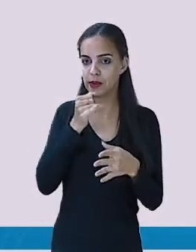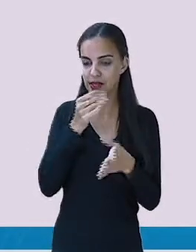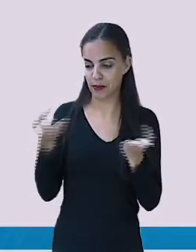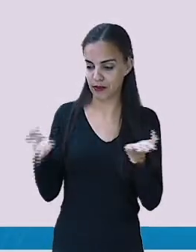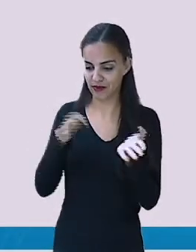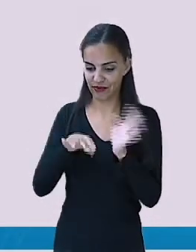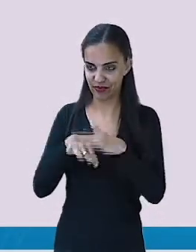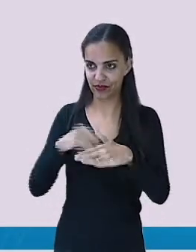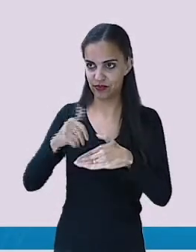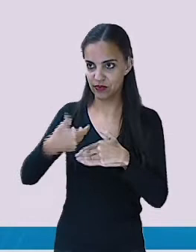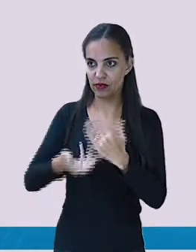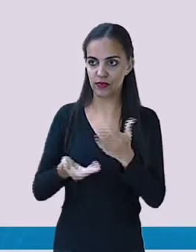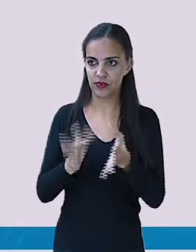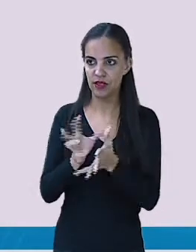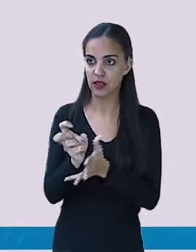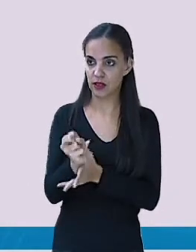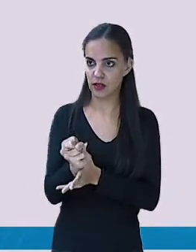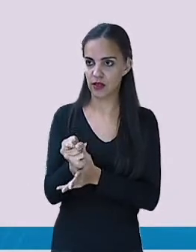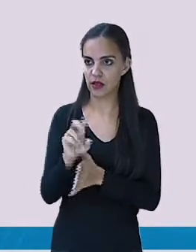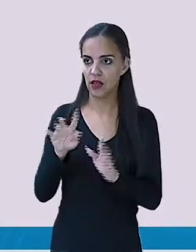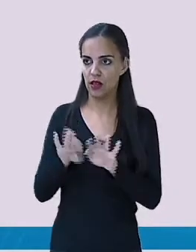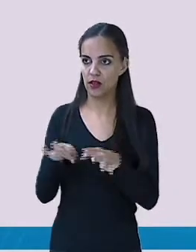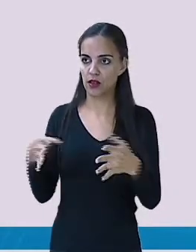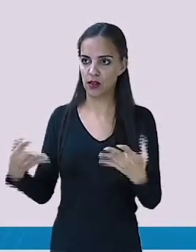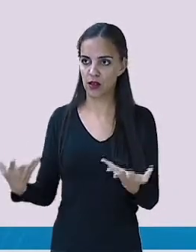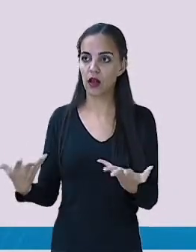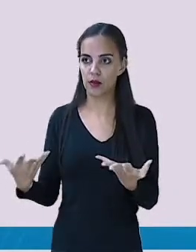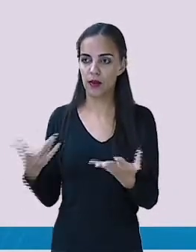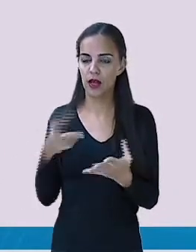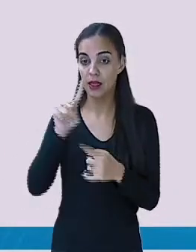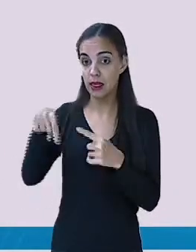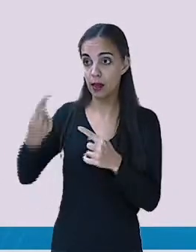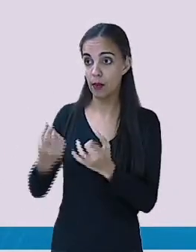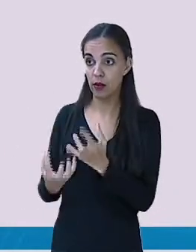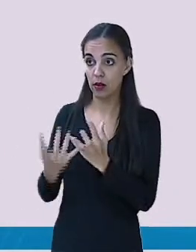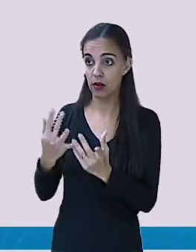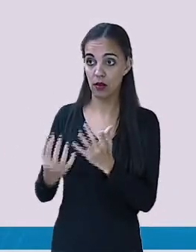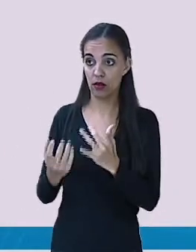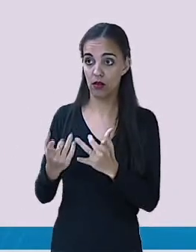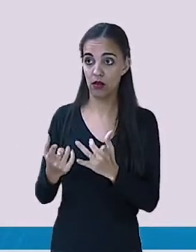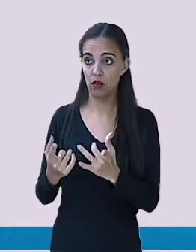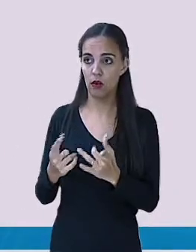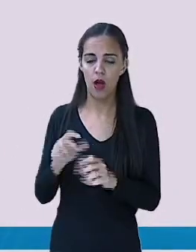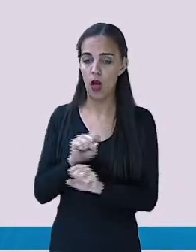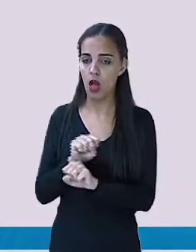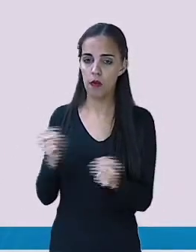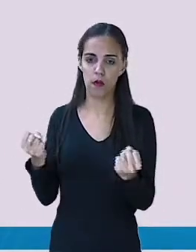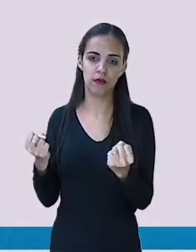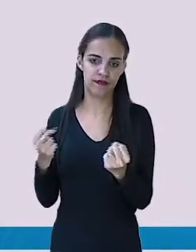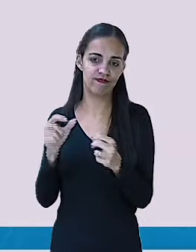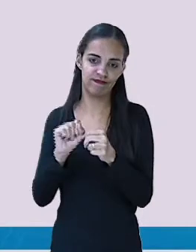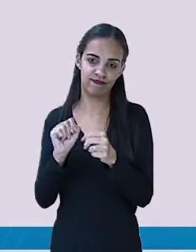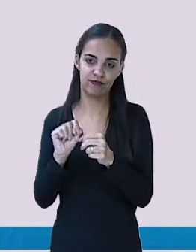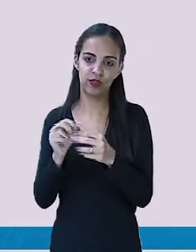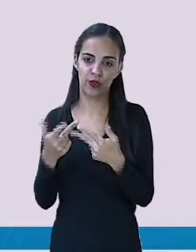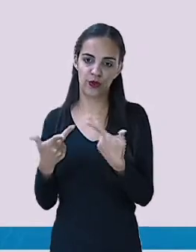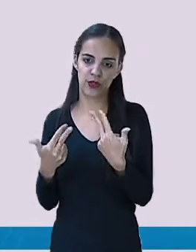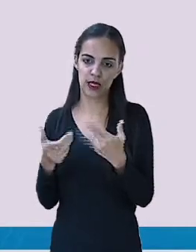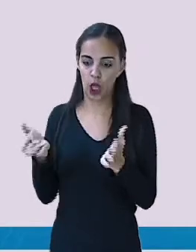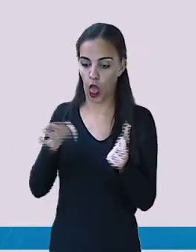dobrar né amassar depois que ele for queimado isso não é possível porque